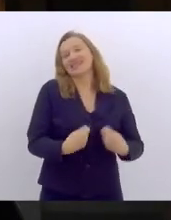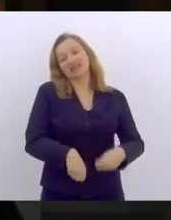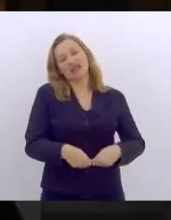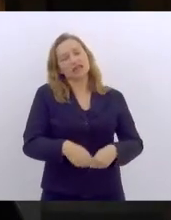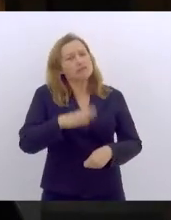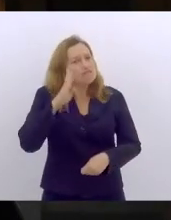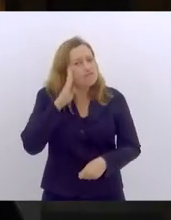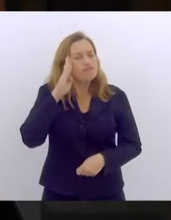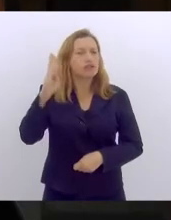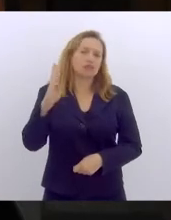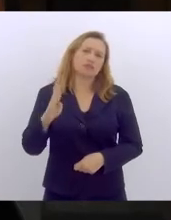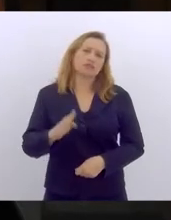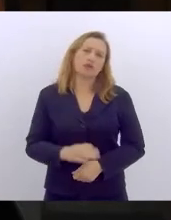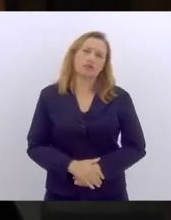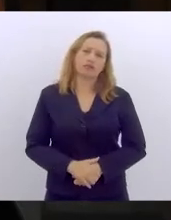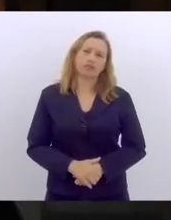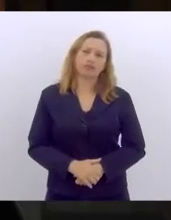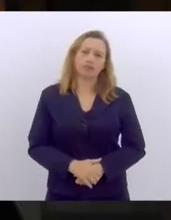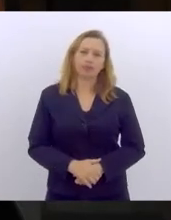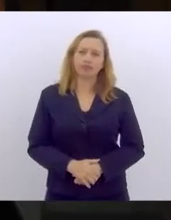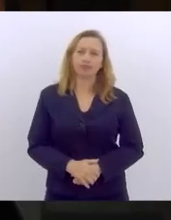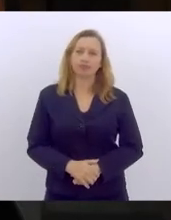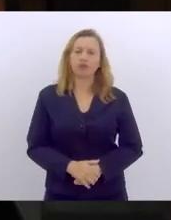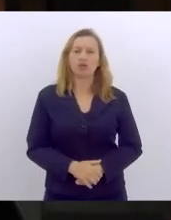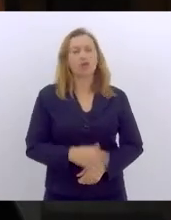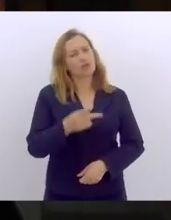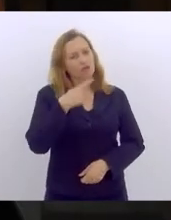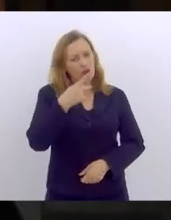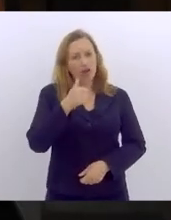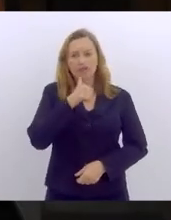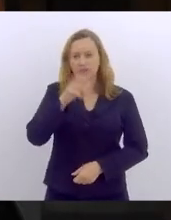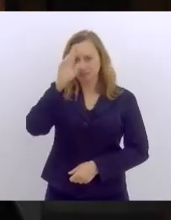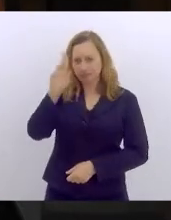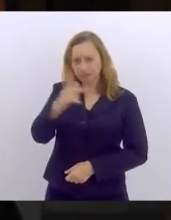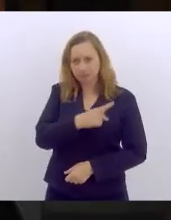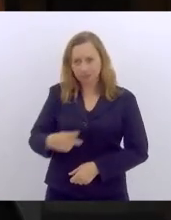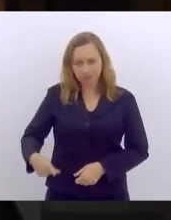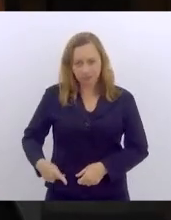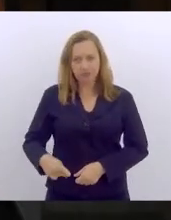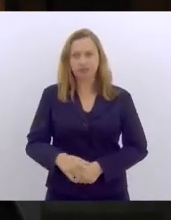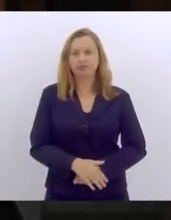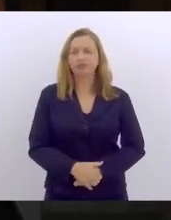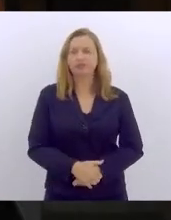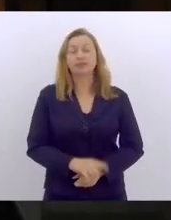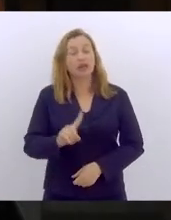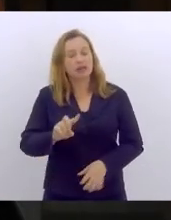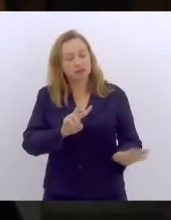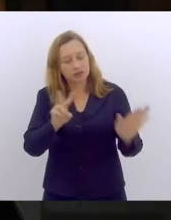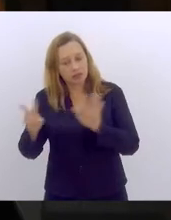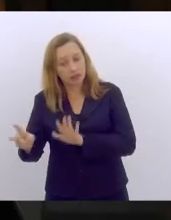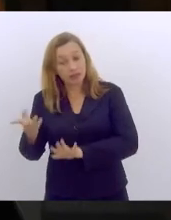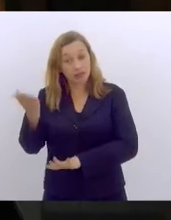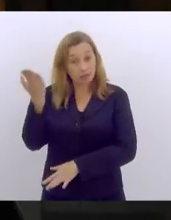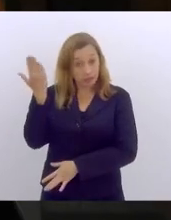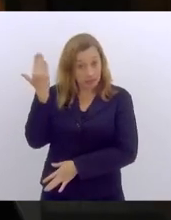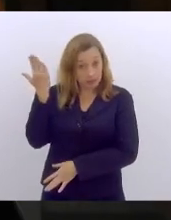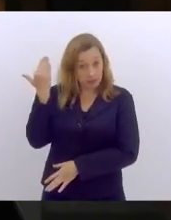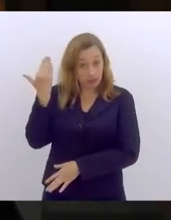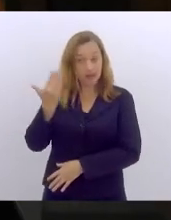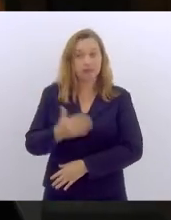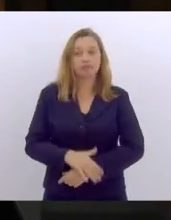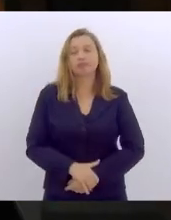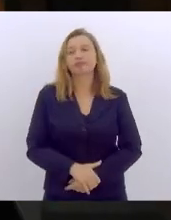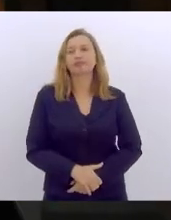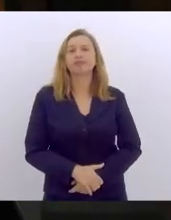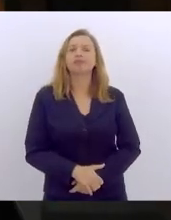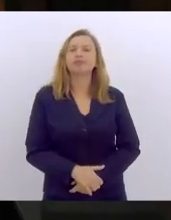imperiosa. Eu dizia, senhora presidente, na semana passada,